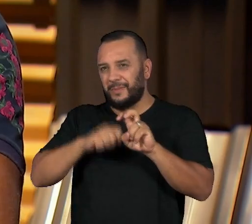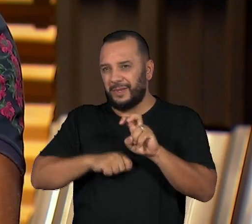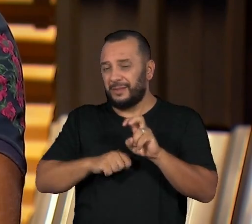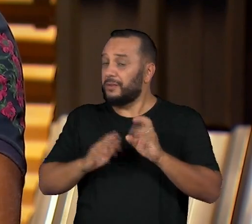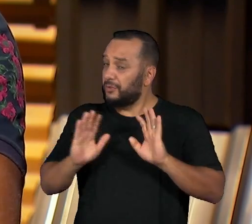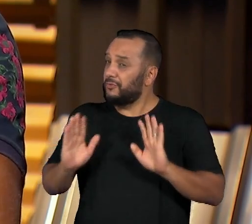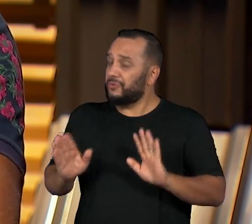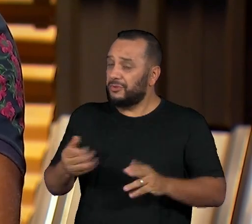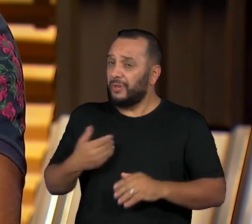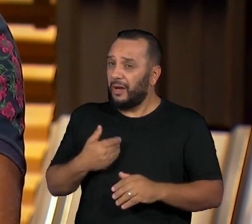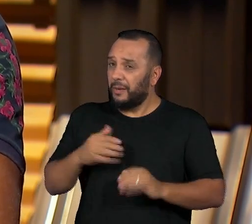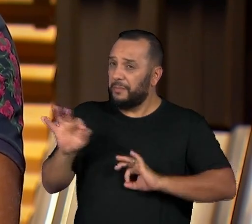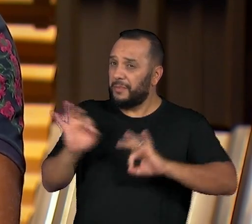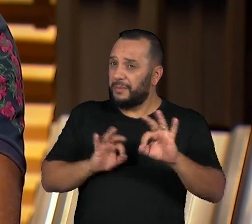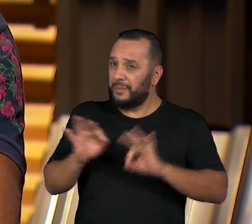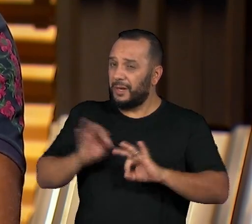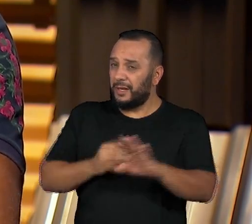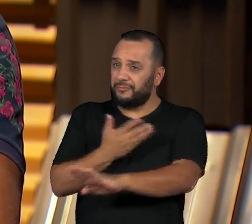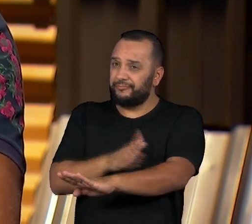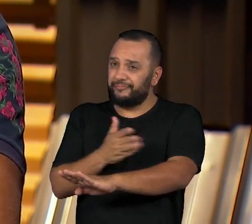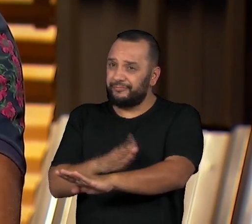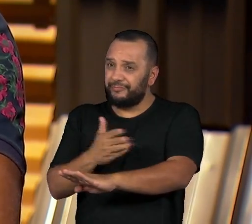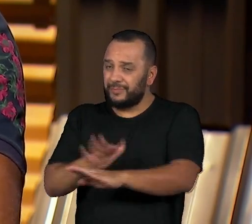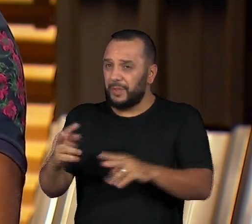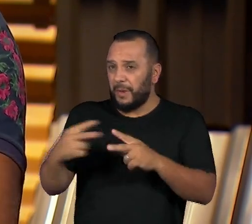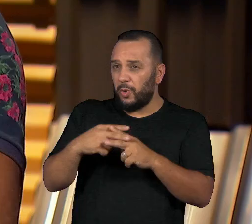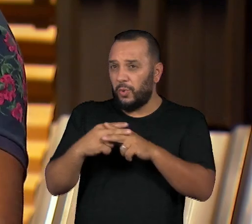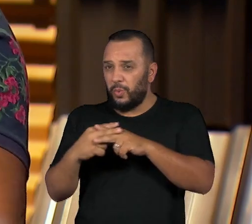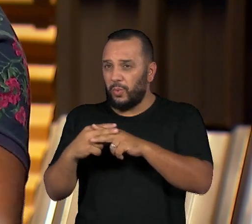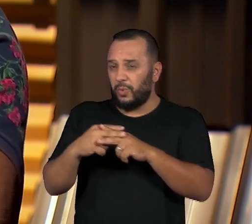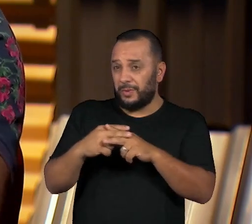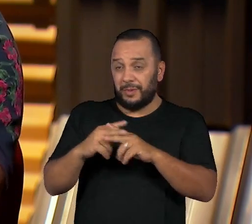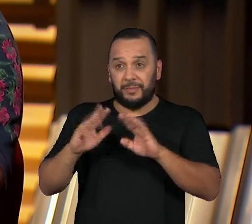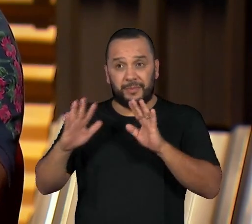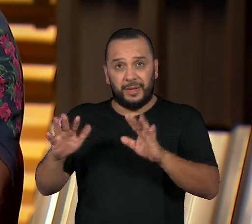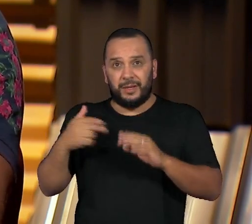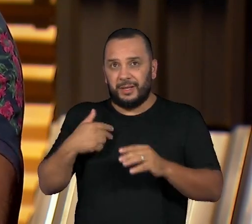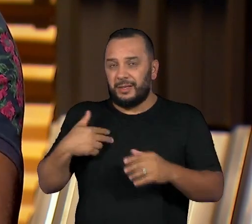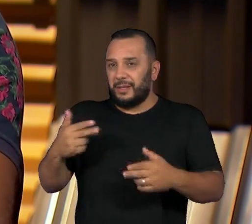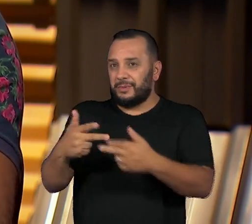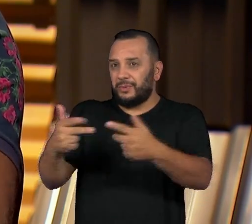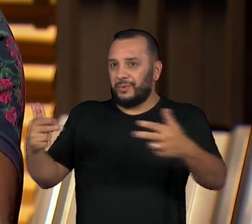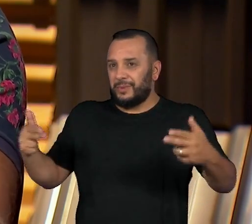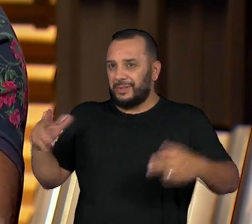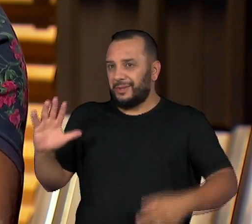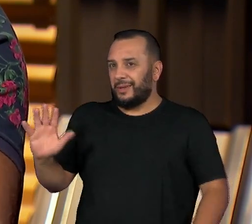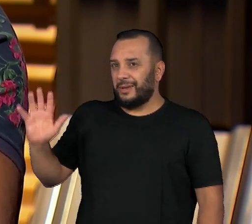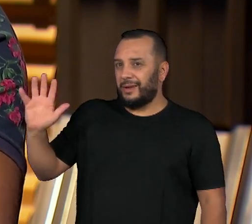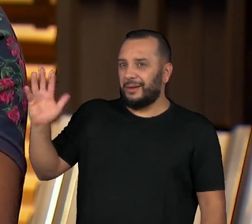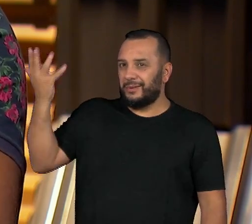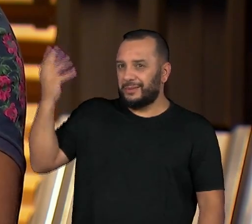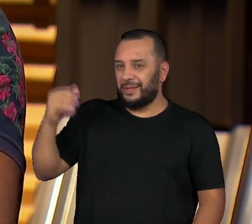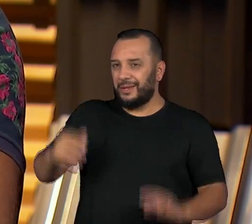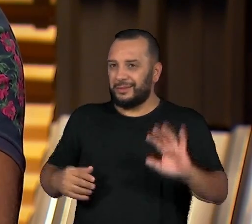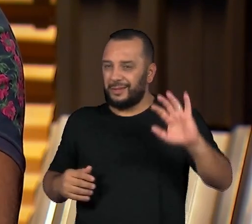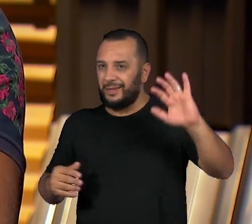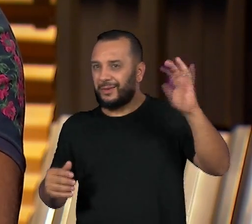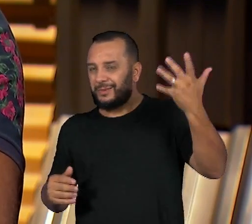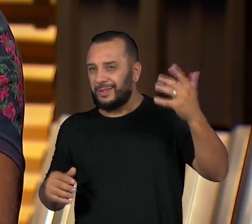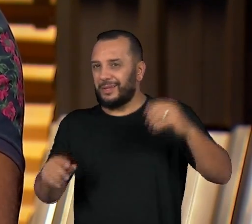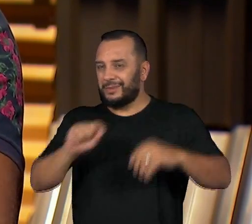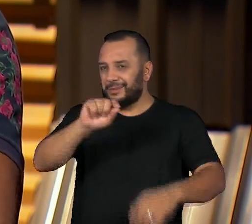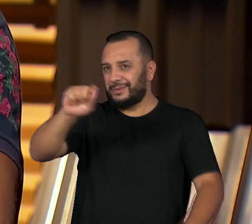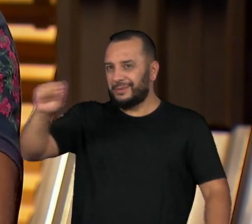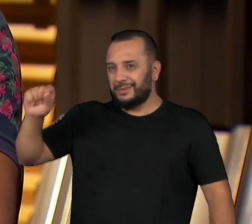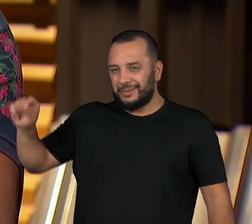estava preparado para lutar, né? Para a luta em si. Mas as coisas que estão por trás da luta, né?